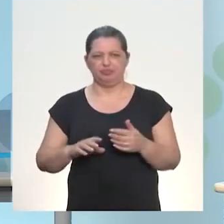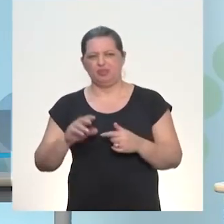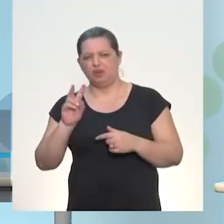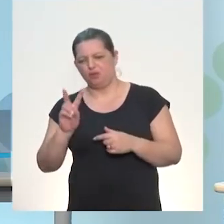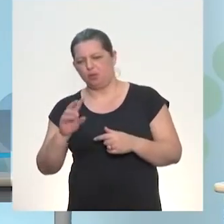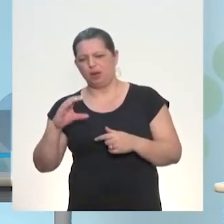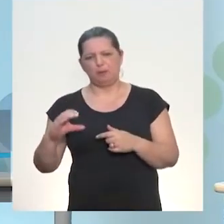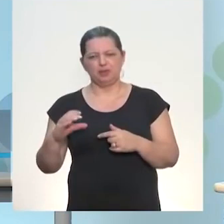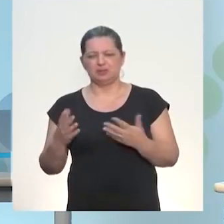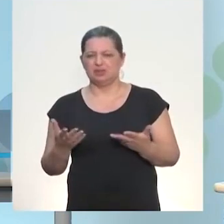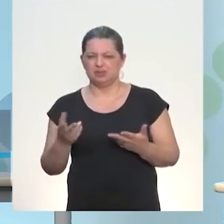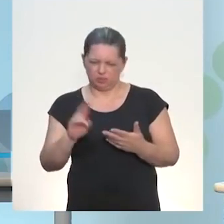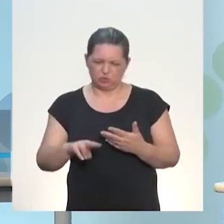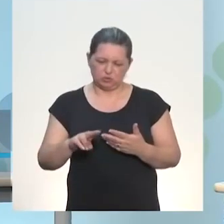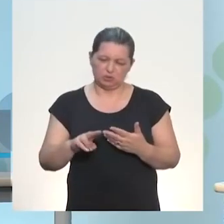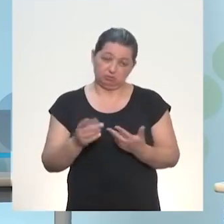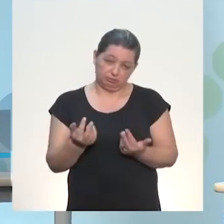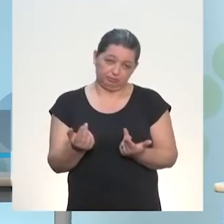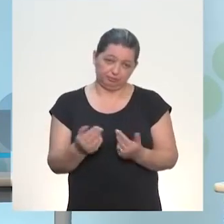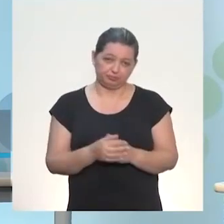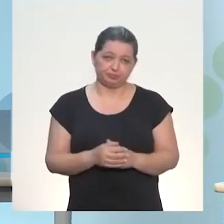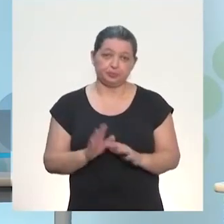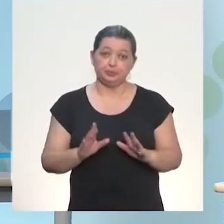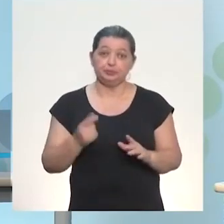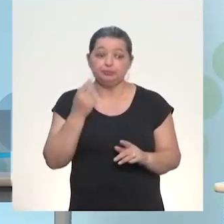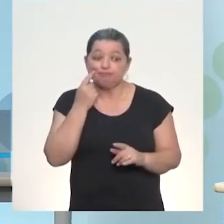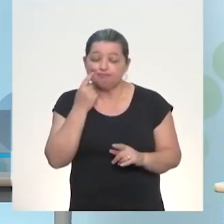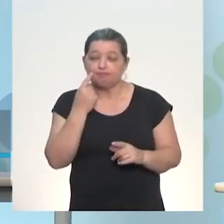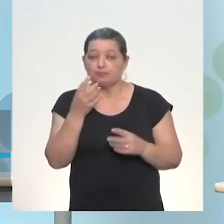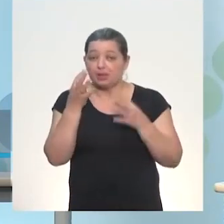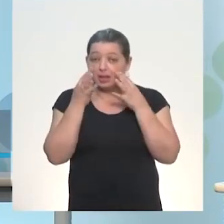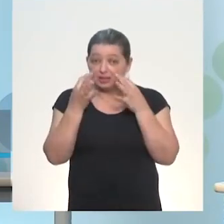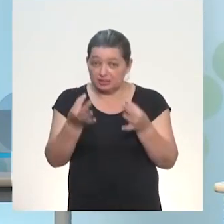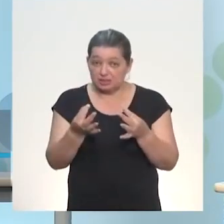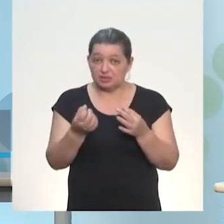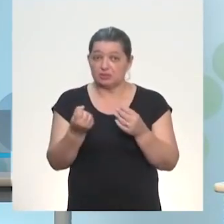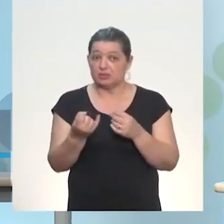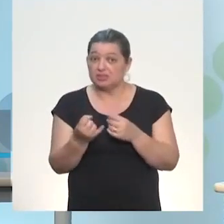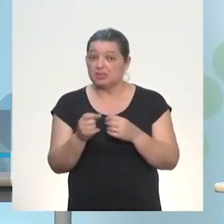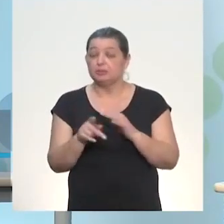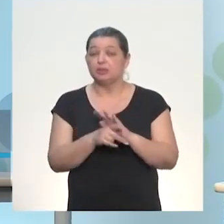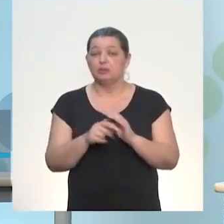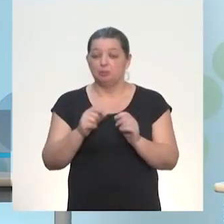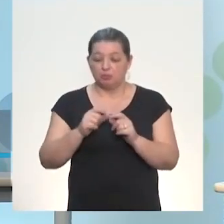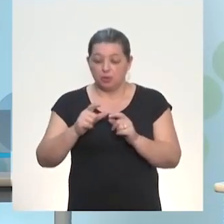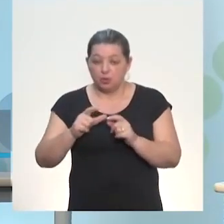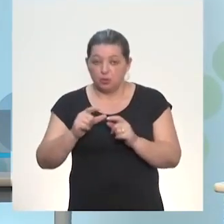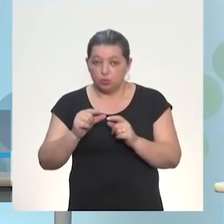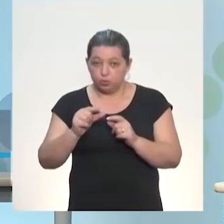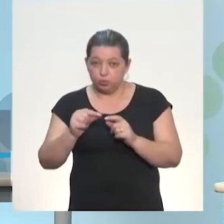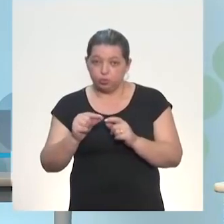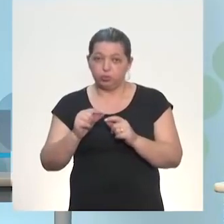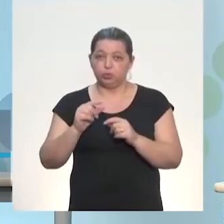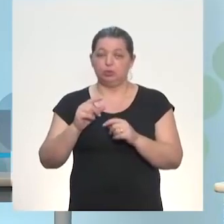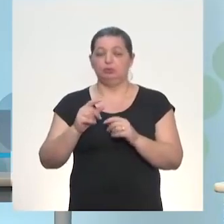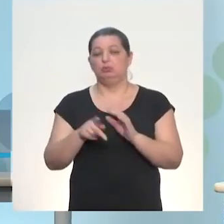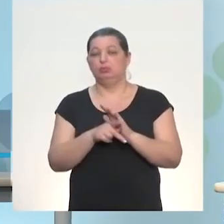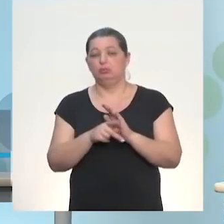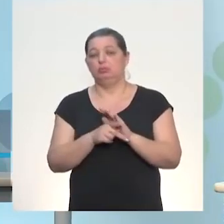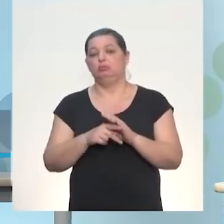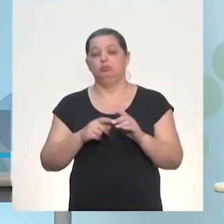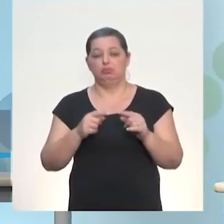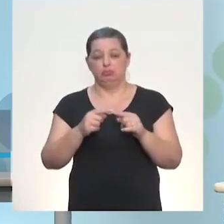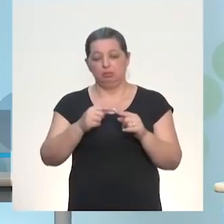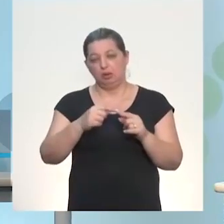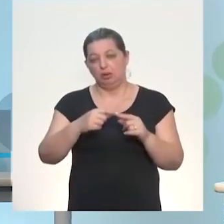capacidade, vai usar as dimensões? Vai. Mas sempre tome o cuidado que se o exercício falar na espessura do material que forma, a caixa d'água,